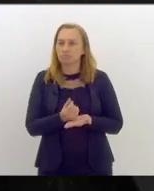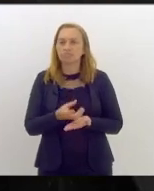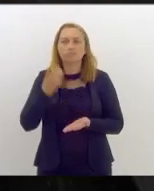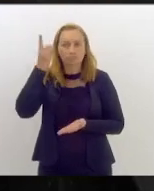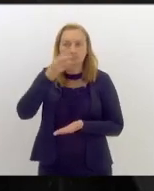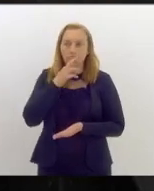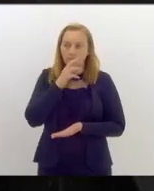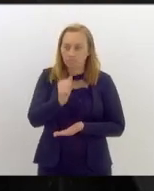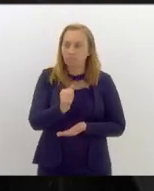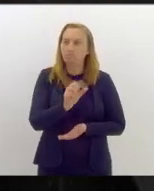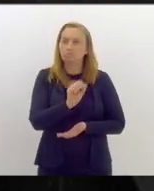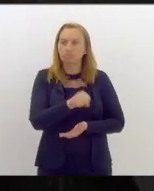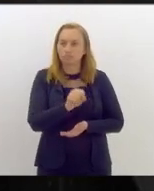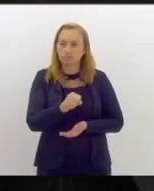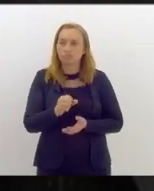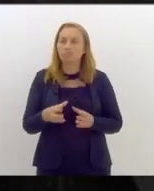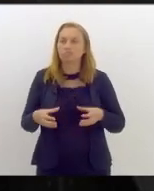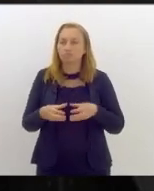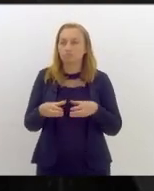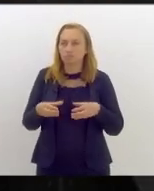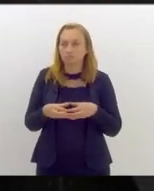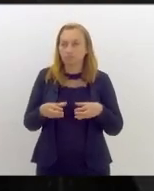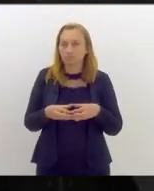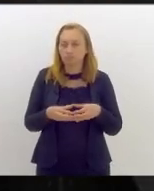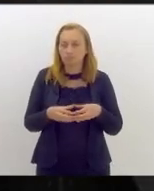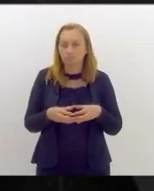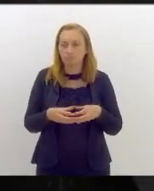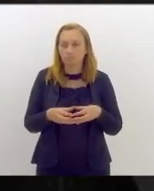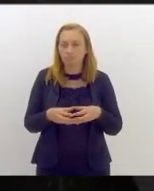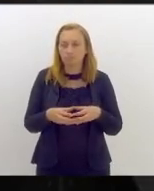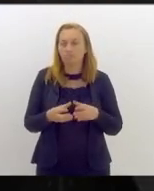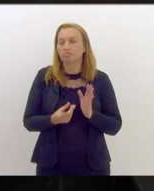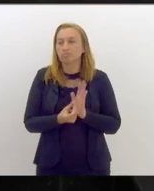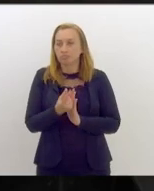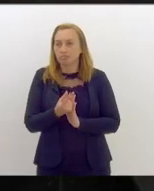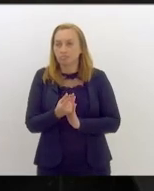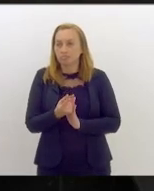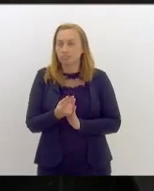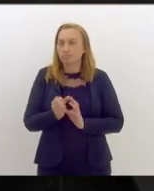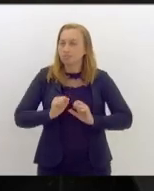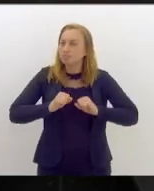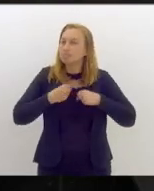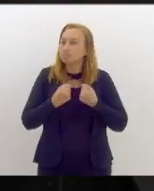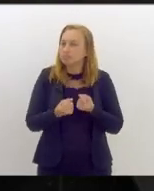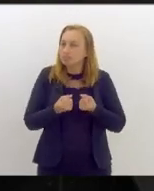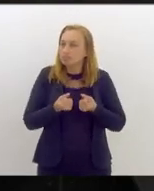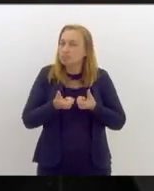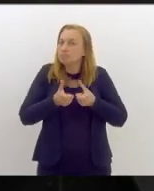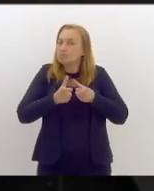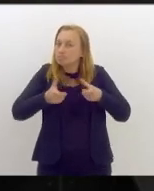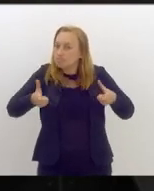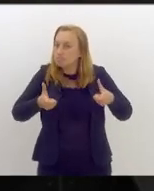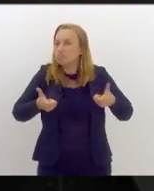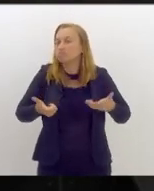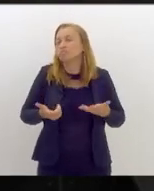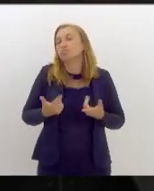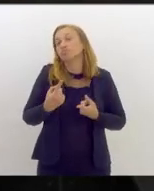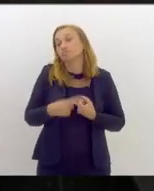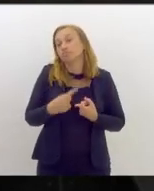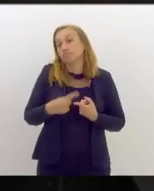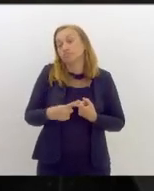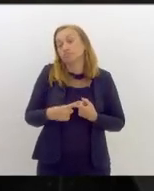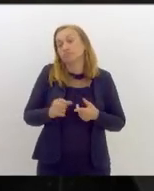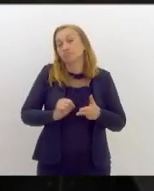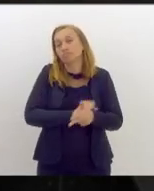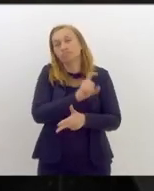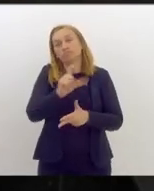Amorim tem razão na comissão de um orçamento nós fizemos um esforço orgulho porque o